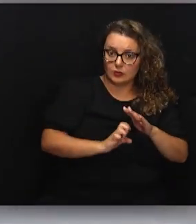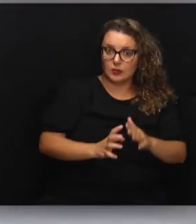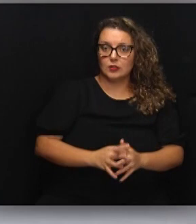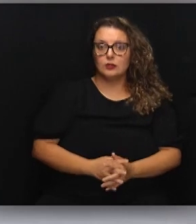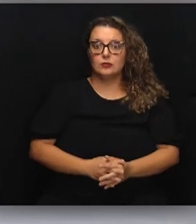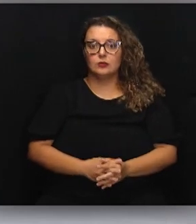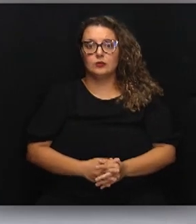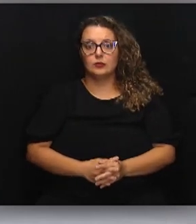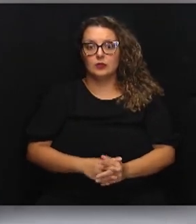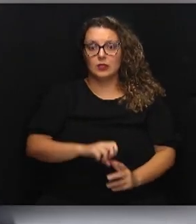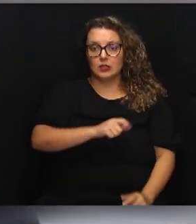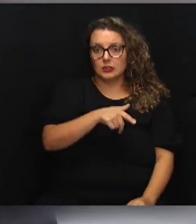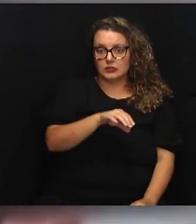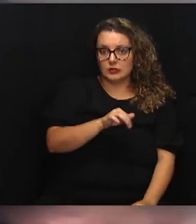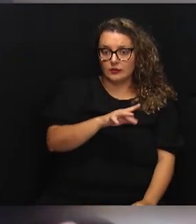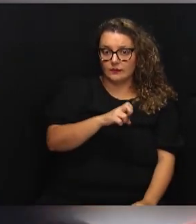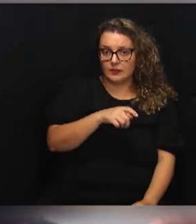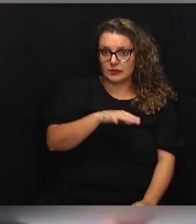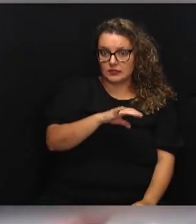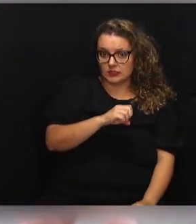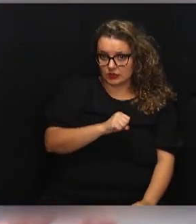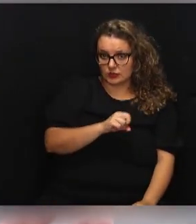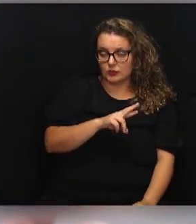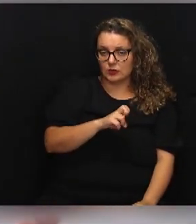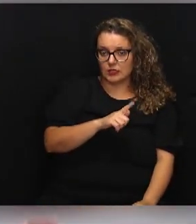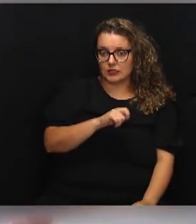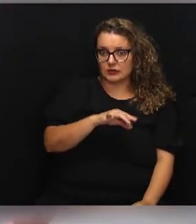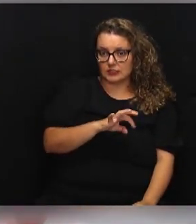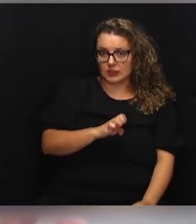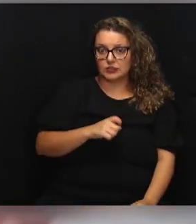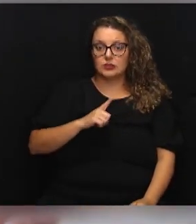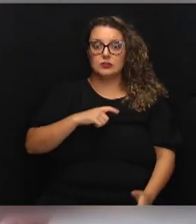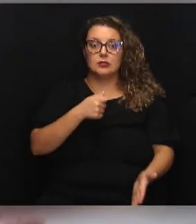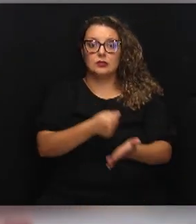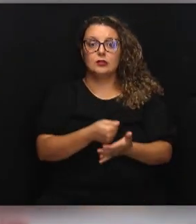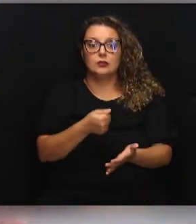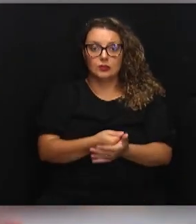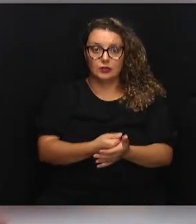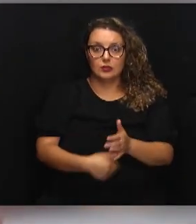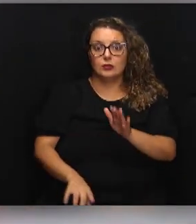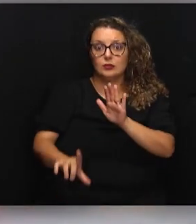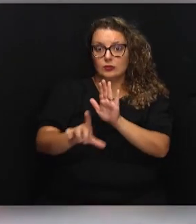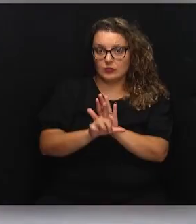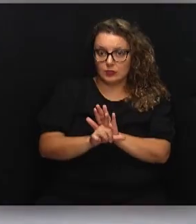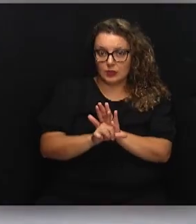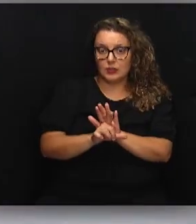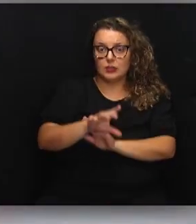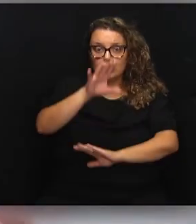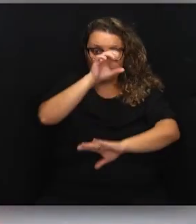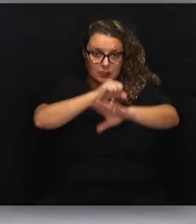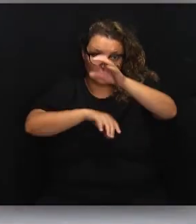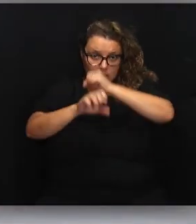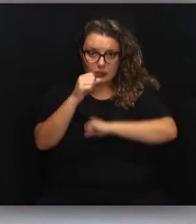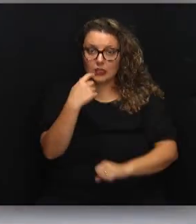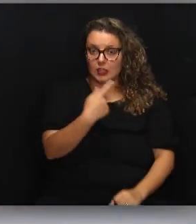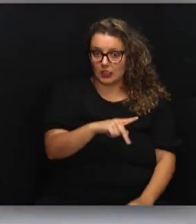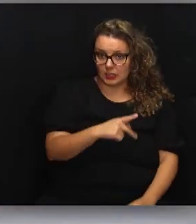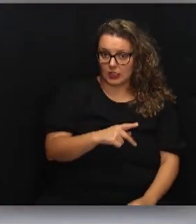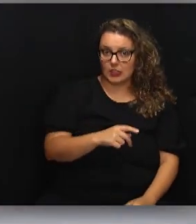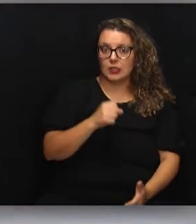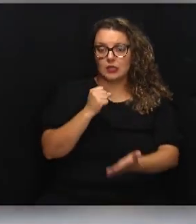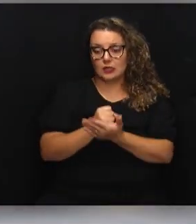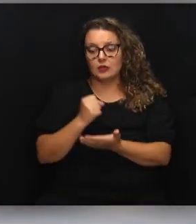a São Francisco Resgate, que tem a obrigação de cumprir a lei da aprendizagem. Então ela é que vai